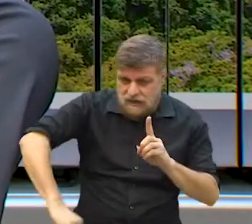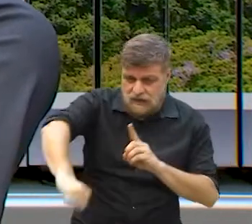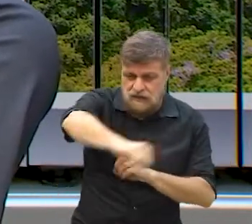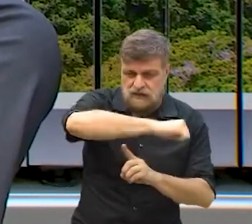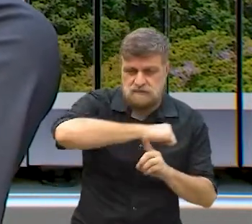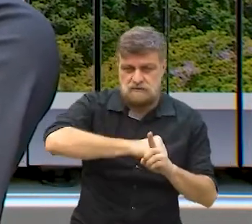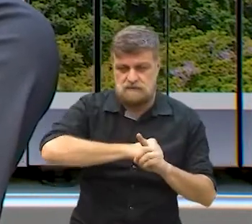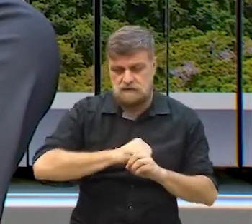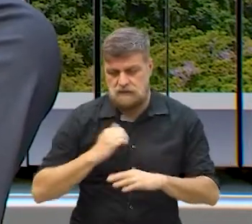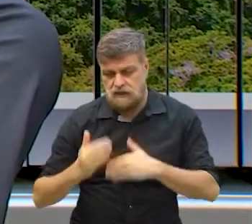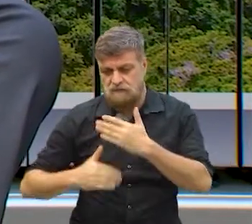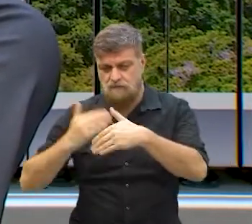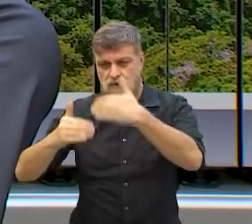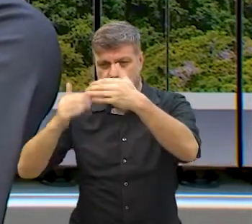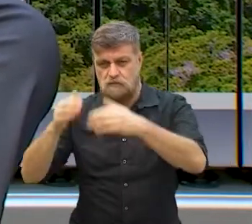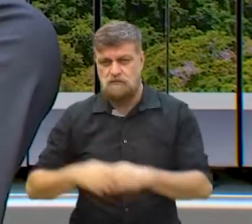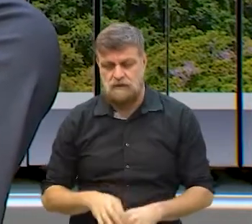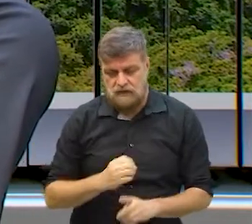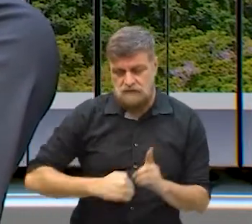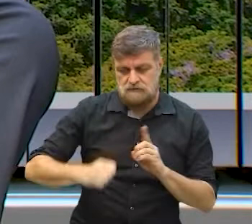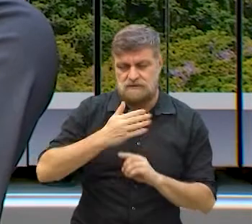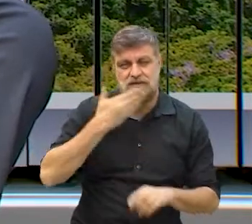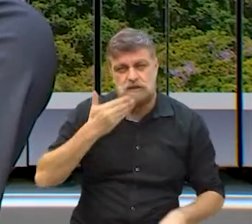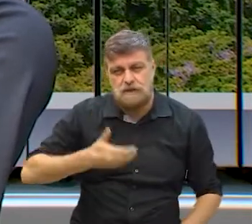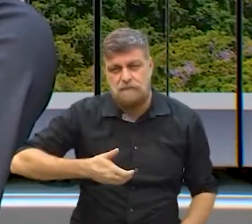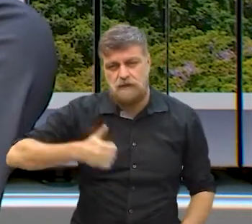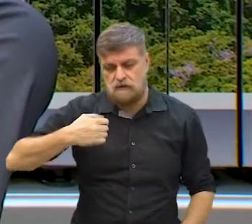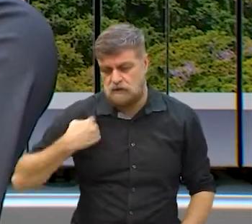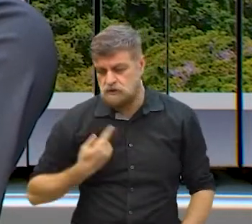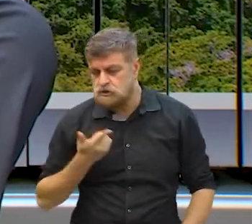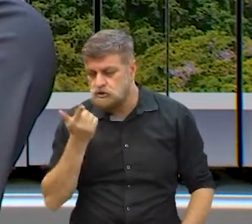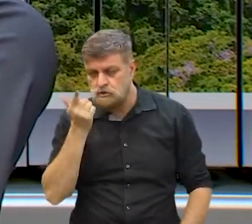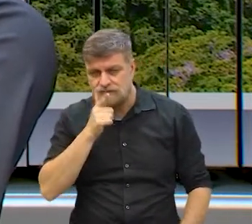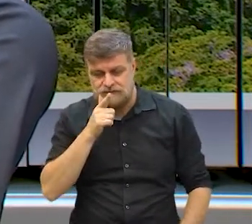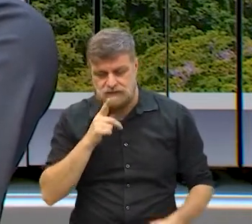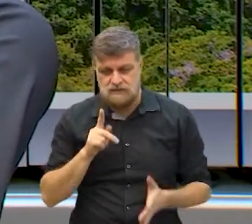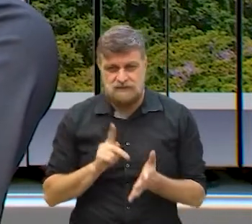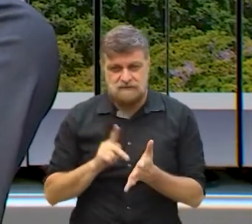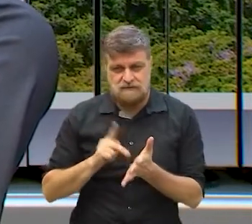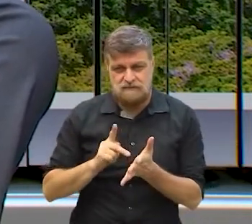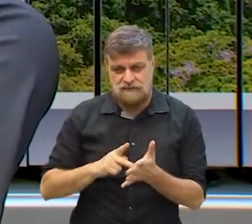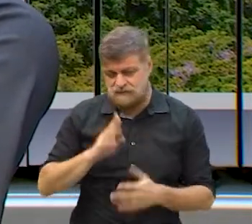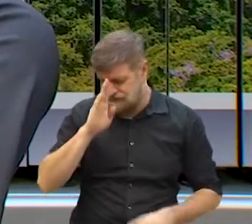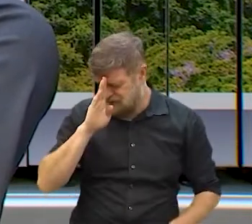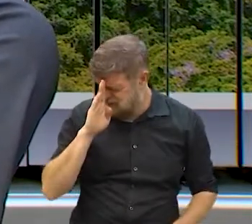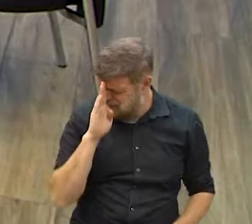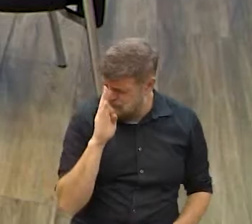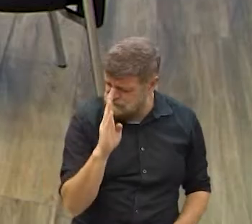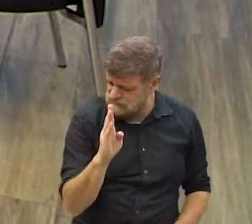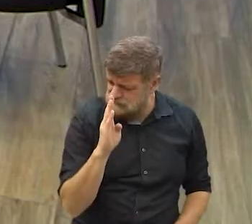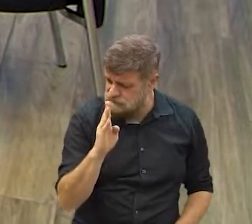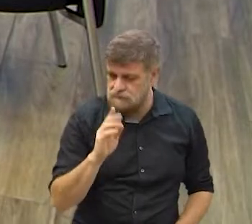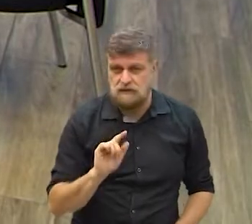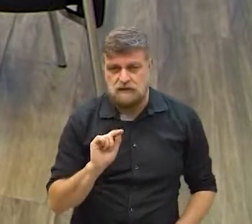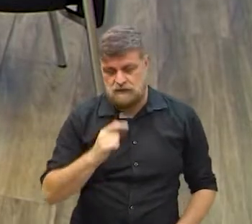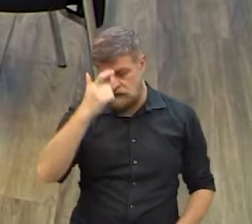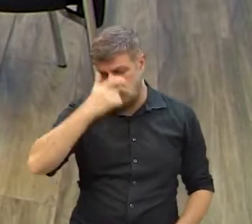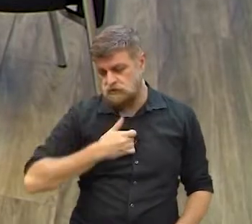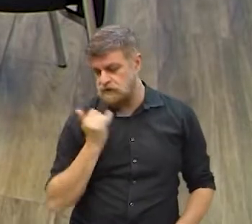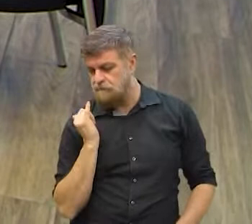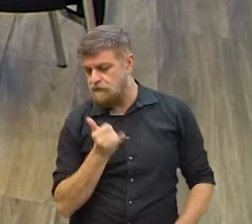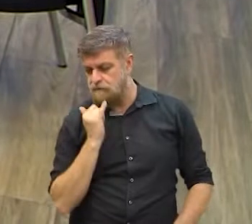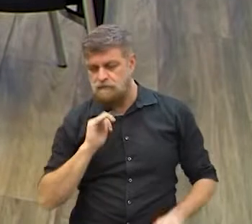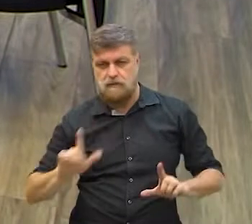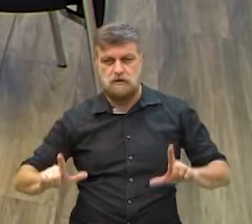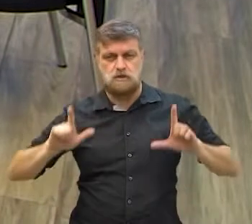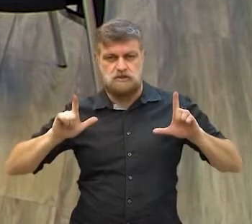que a gente espera que a sociedade seja, evolua, que ela melhore a cada dia, né, Marcelo? Que a gente possa ter realmente, principalmente